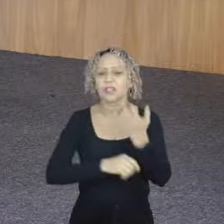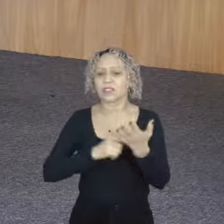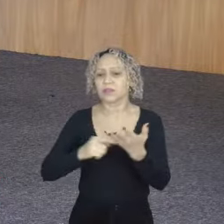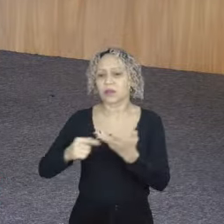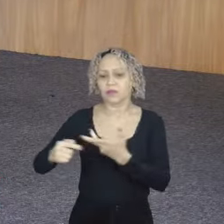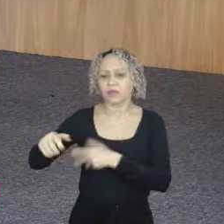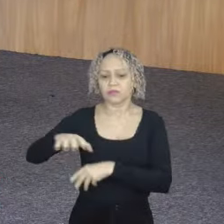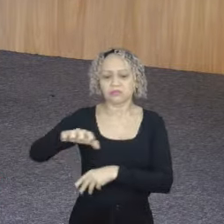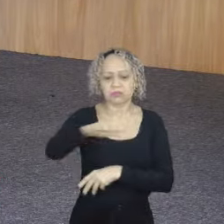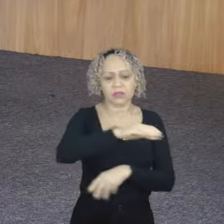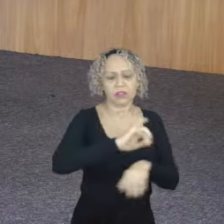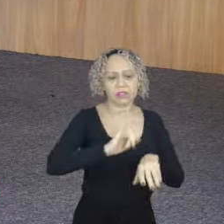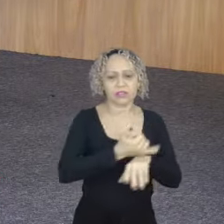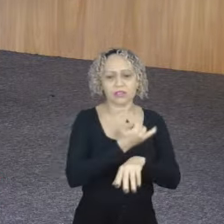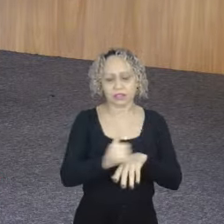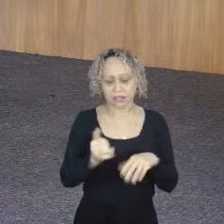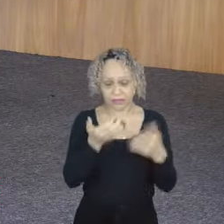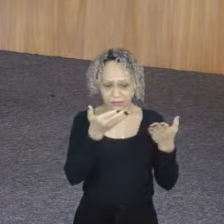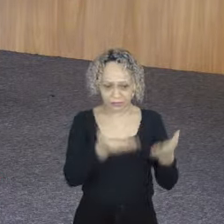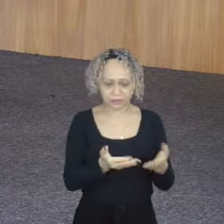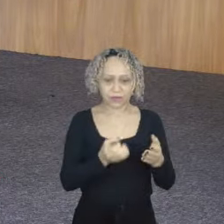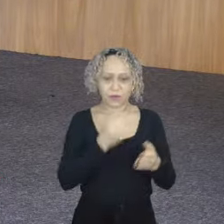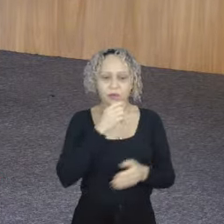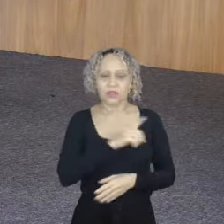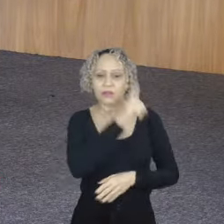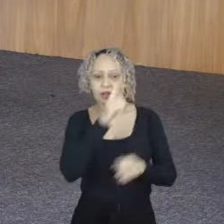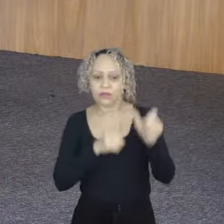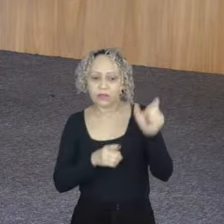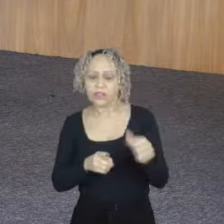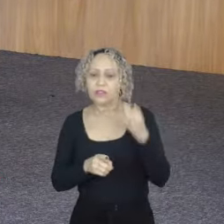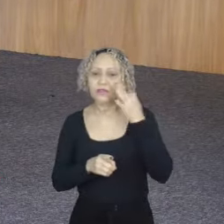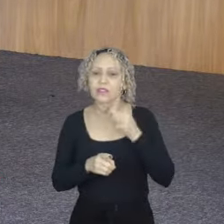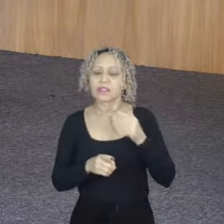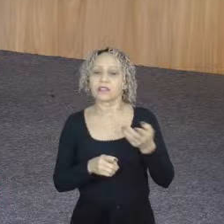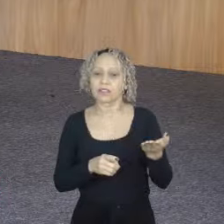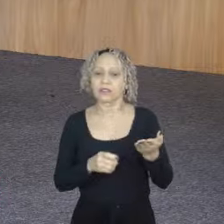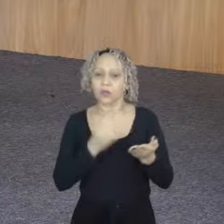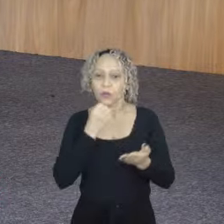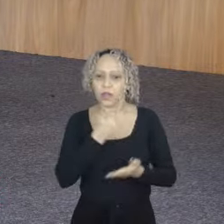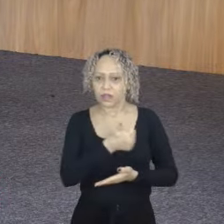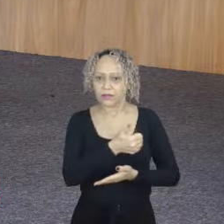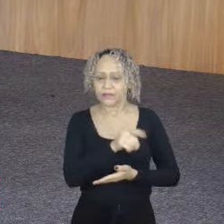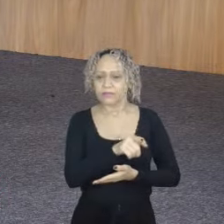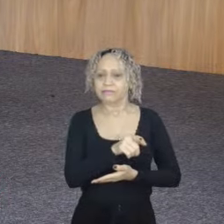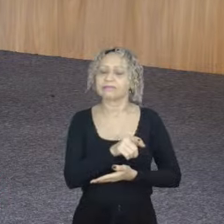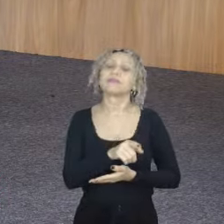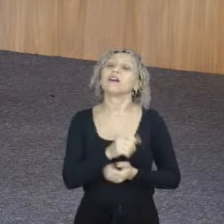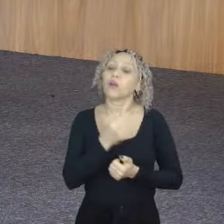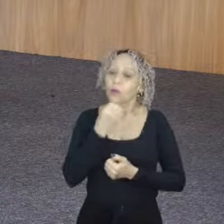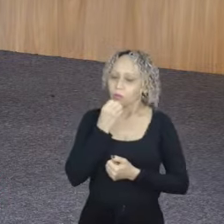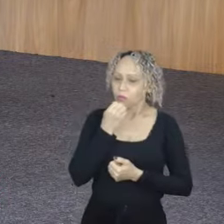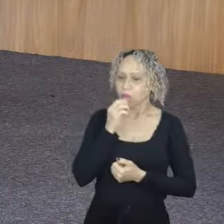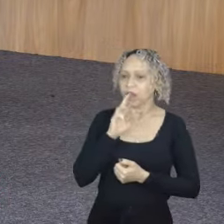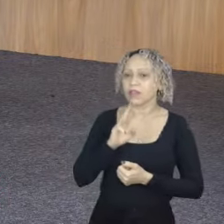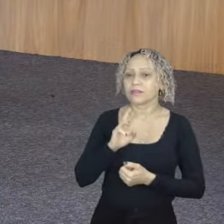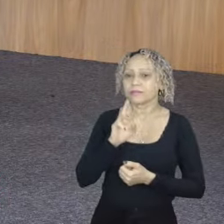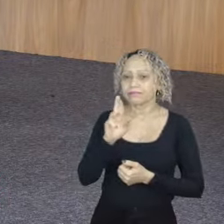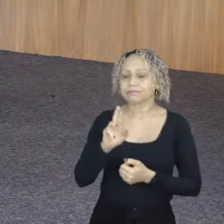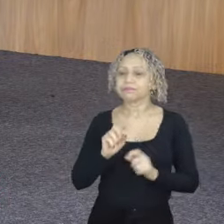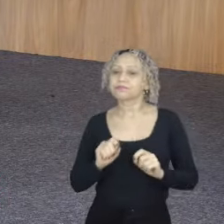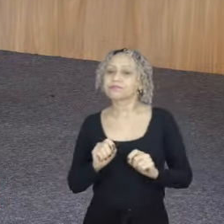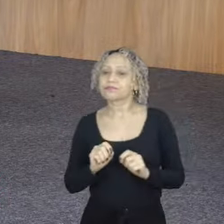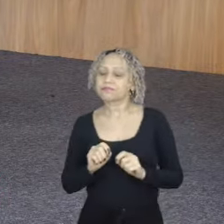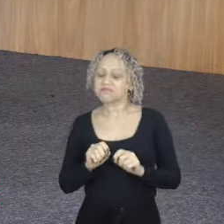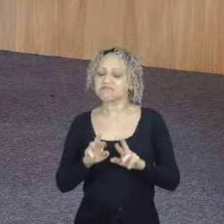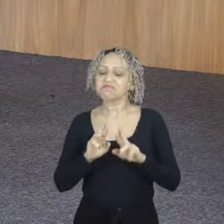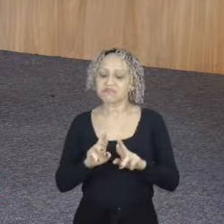áreas estratégicas. Bom dia para você, Fernando. Tudo bem? Bom dia, Amanda. Tudo bem por aqui? Espero que com